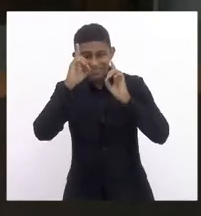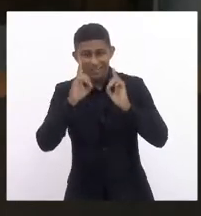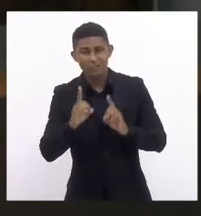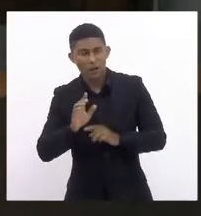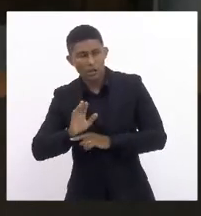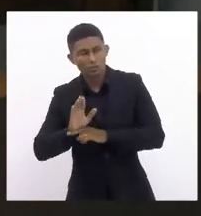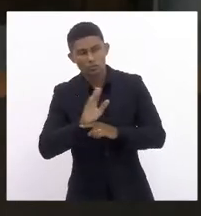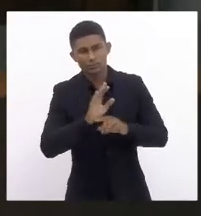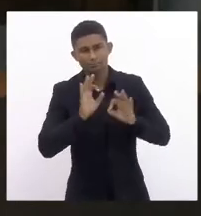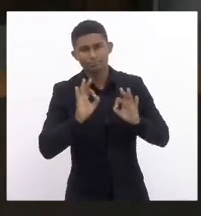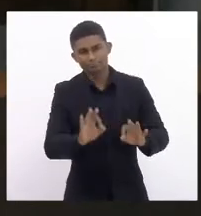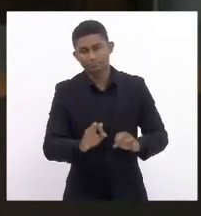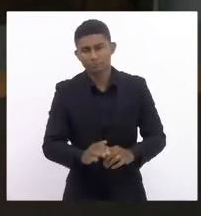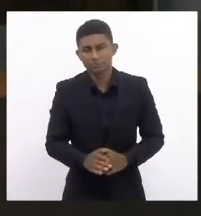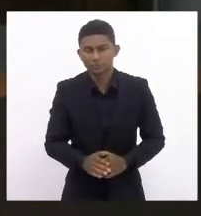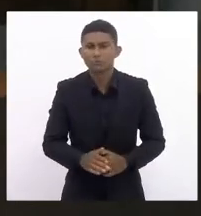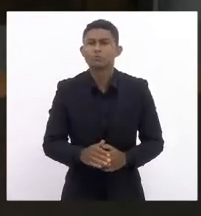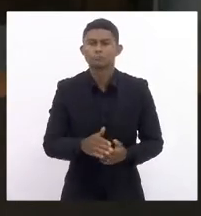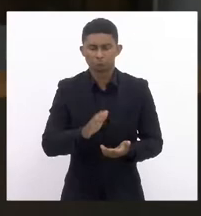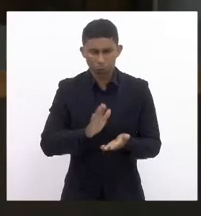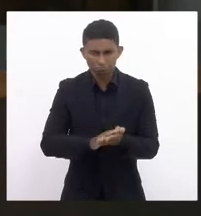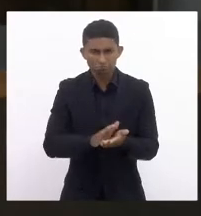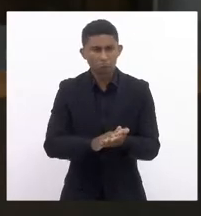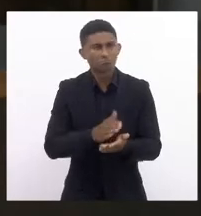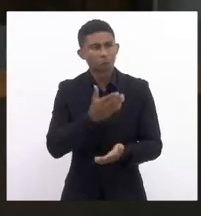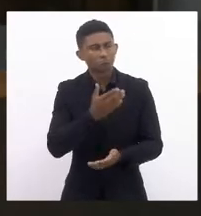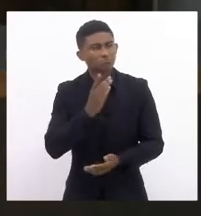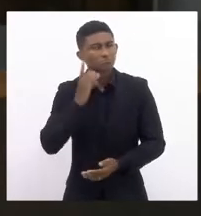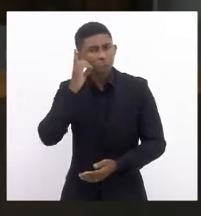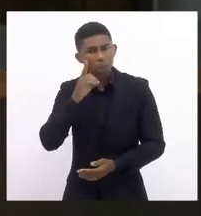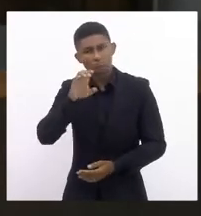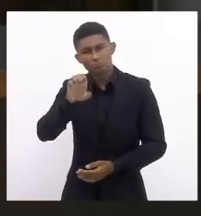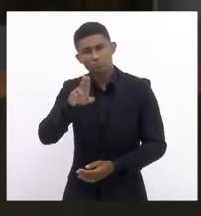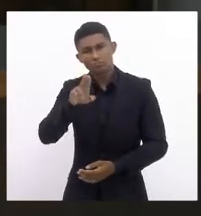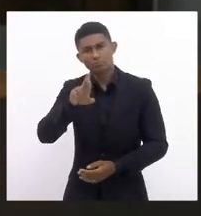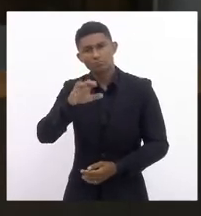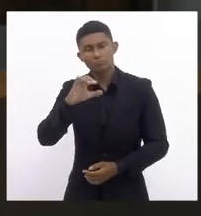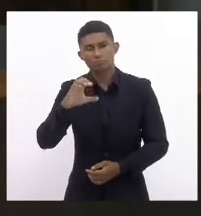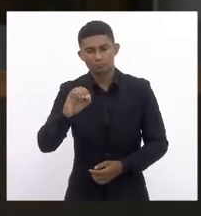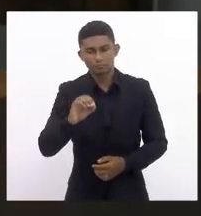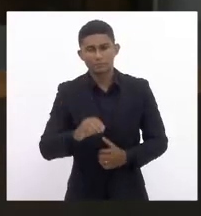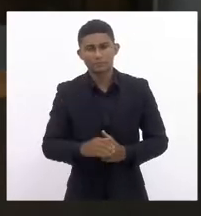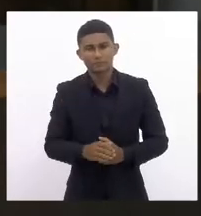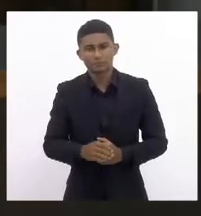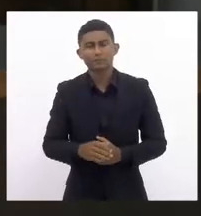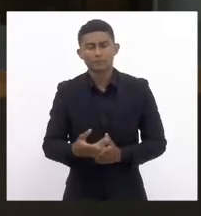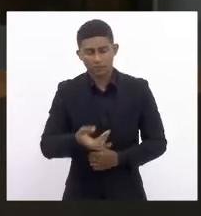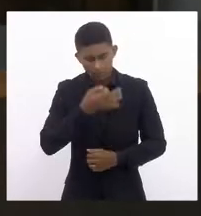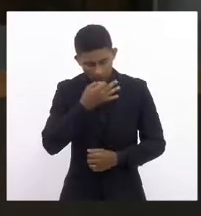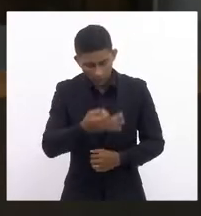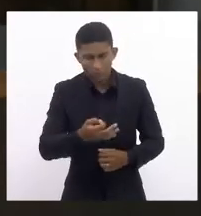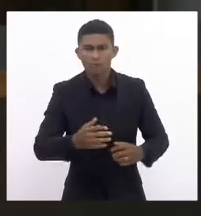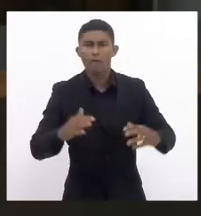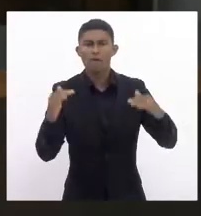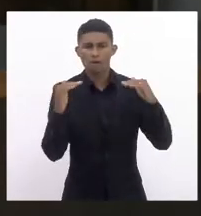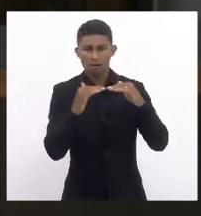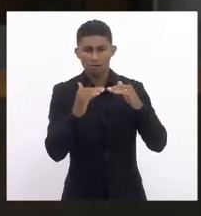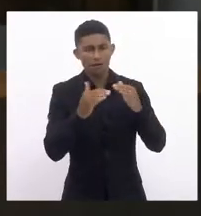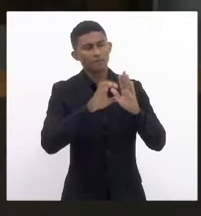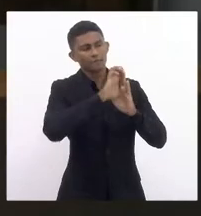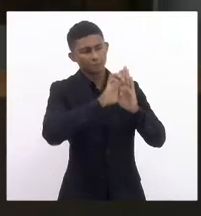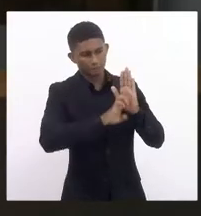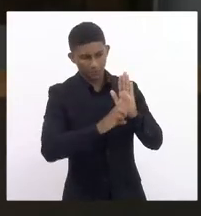da cidade de Petrópolis. Parabéns, deputado Eurico Júnior, e o parecer é favorável com